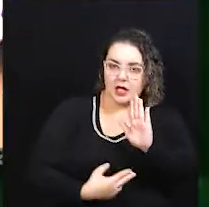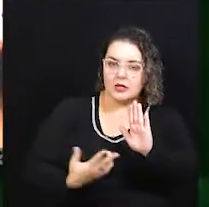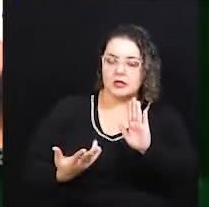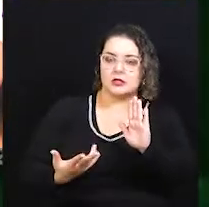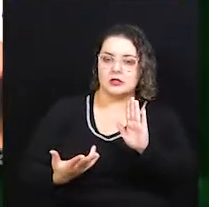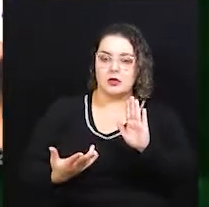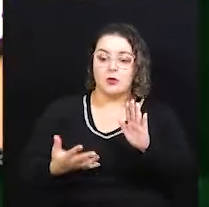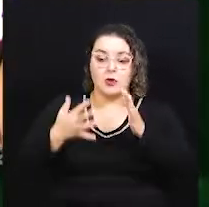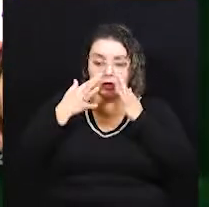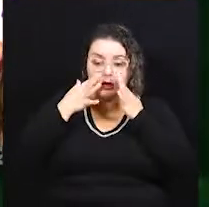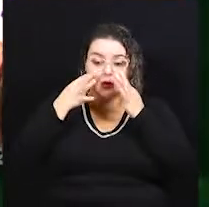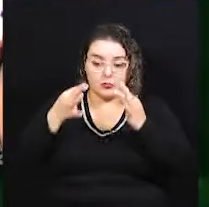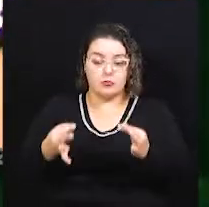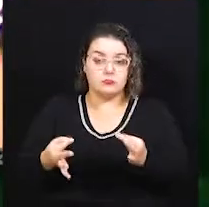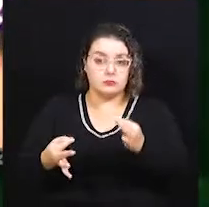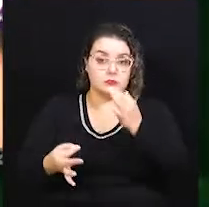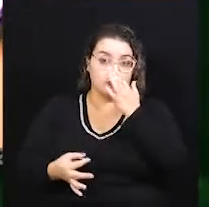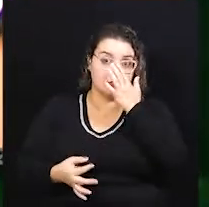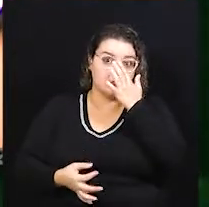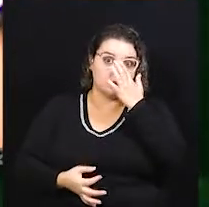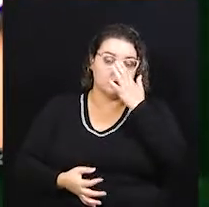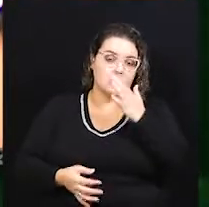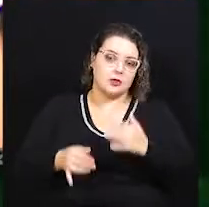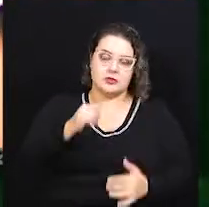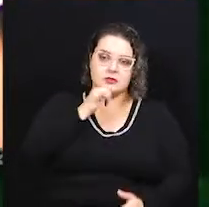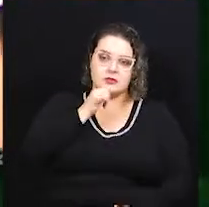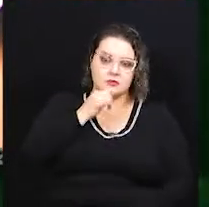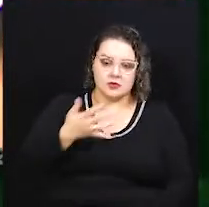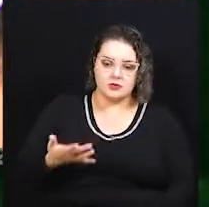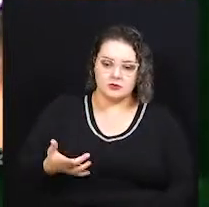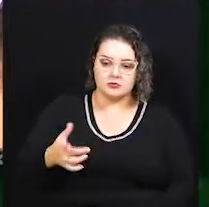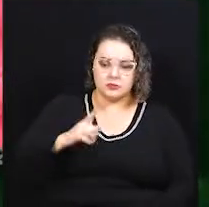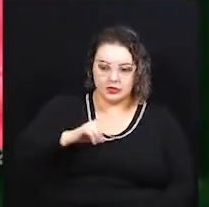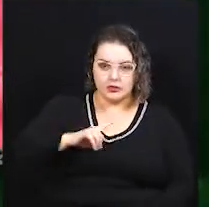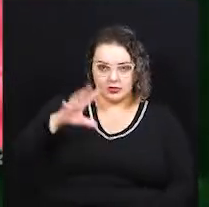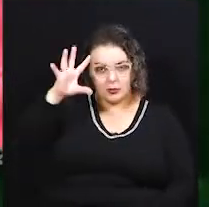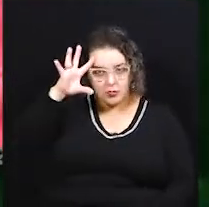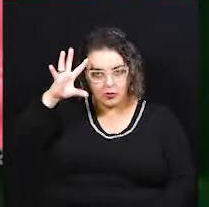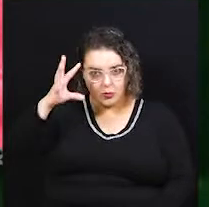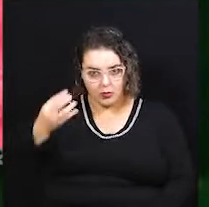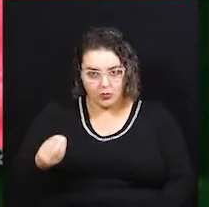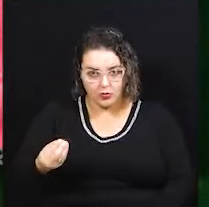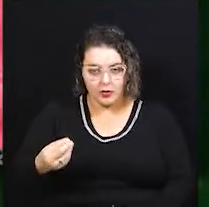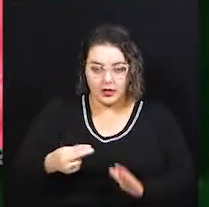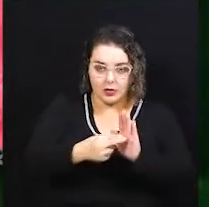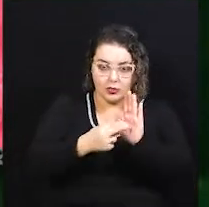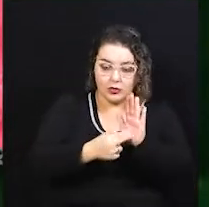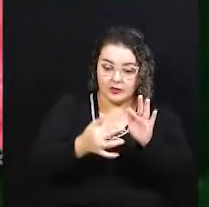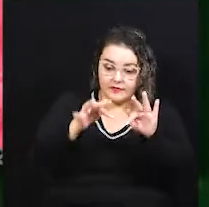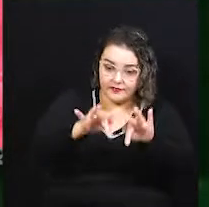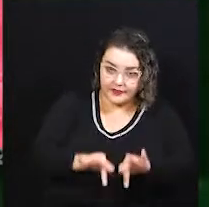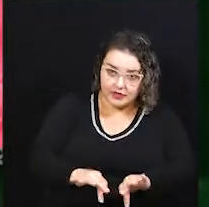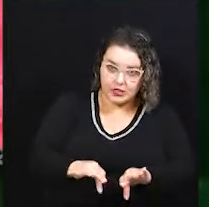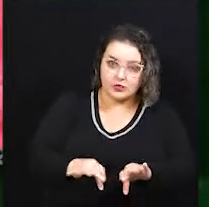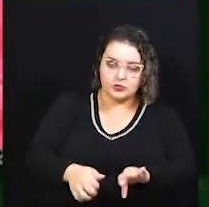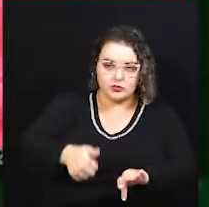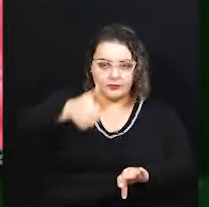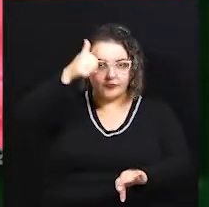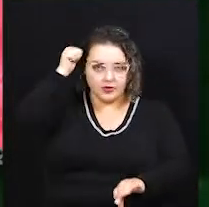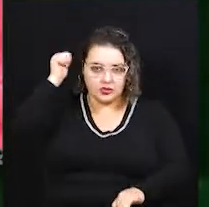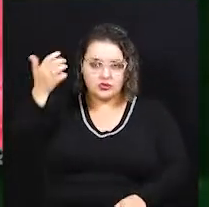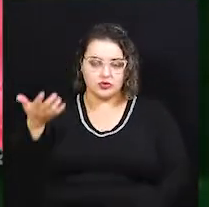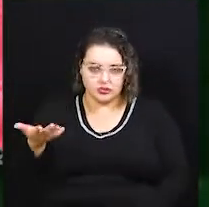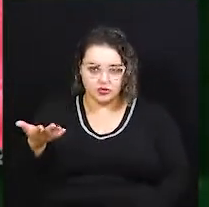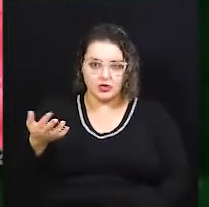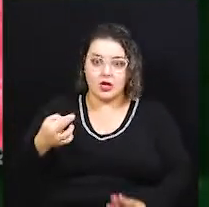aluno atento, ele teria que tem que ter o conhecimento que a nota final que ele vai ter no vestibular,